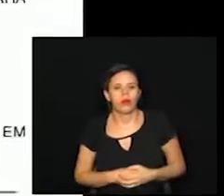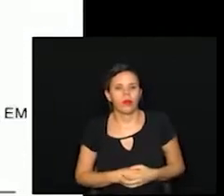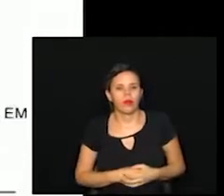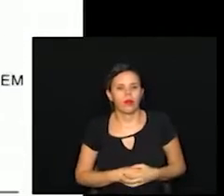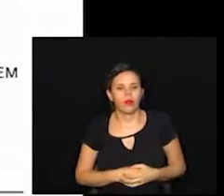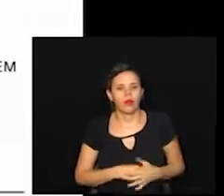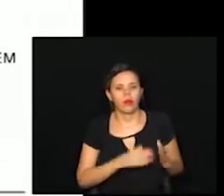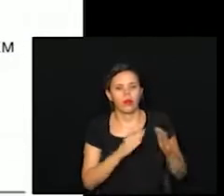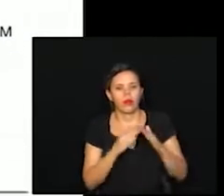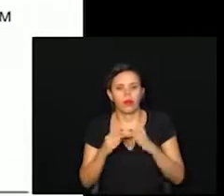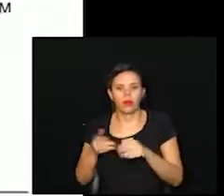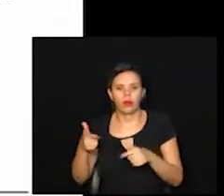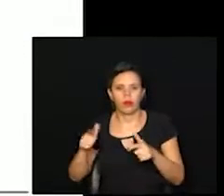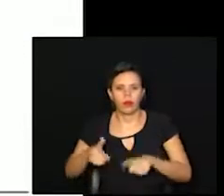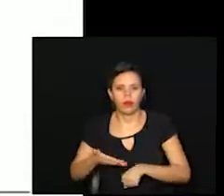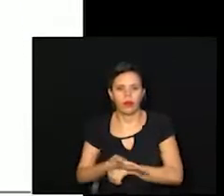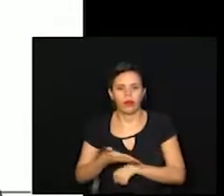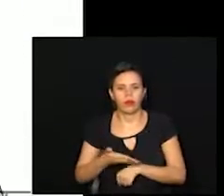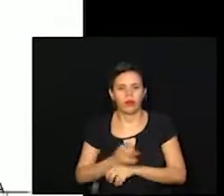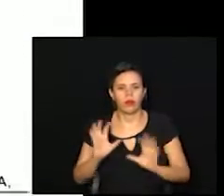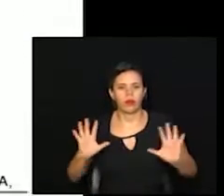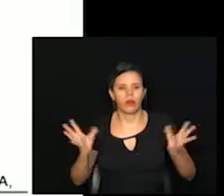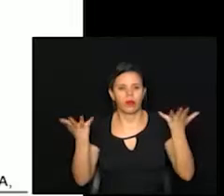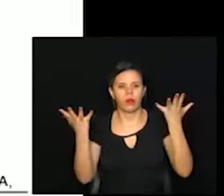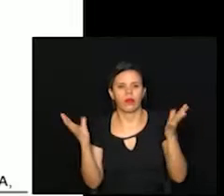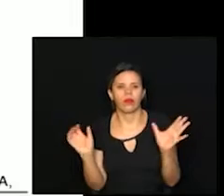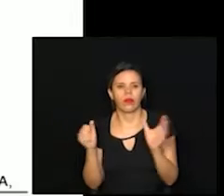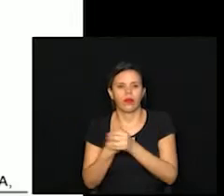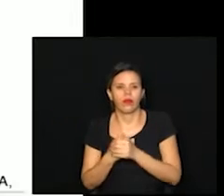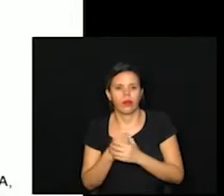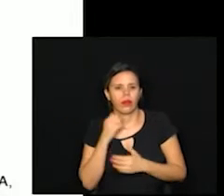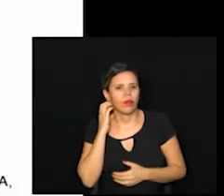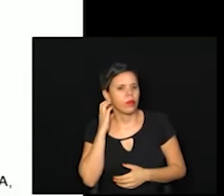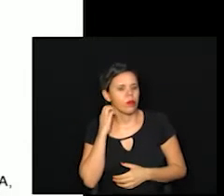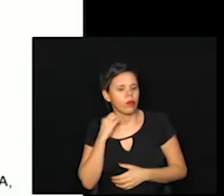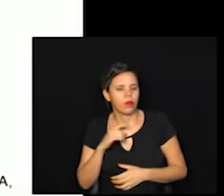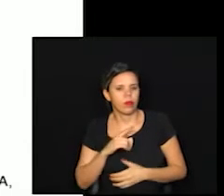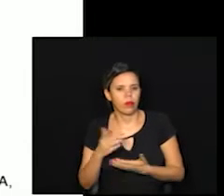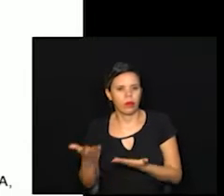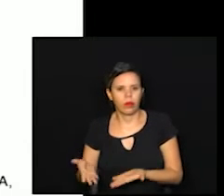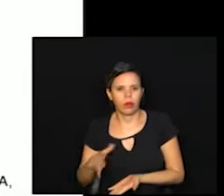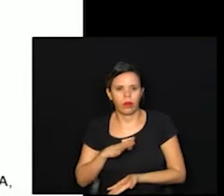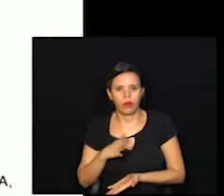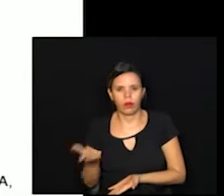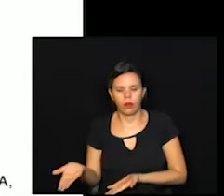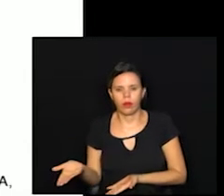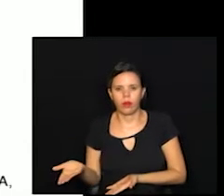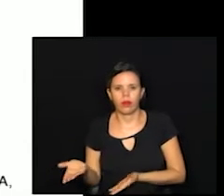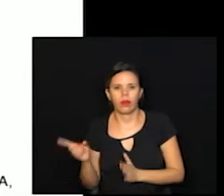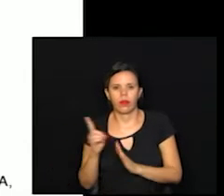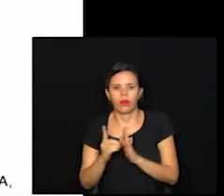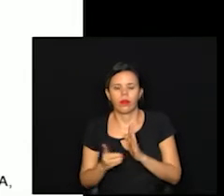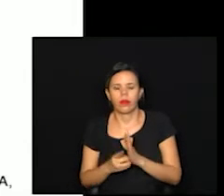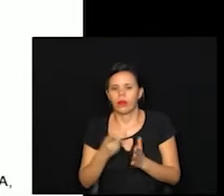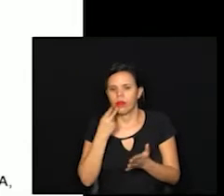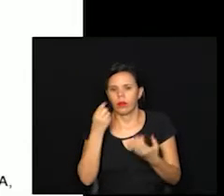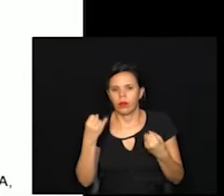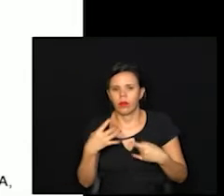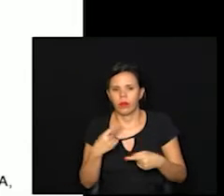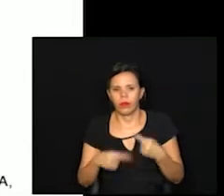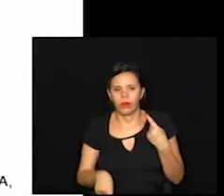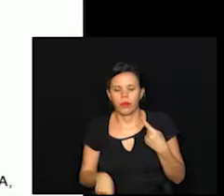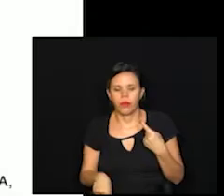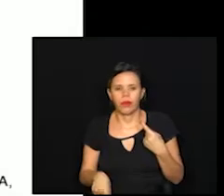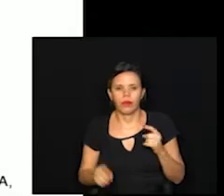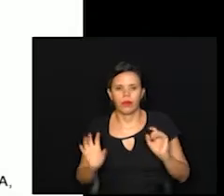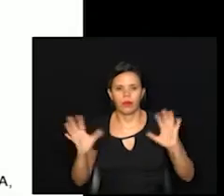de imóveis e frequentadores que participem de festas clandestinas. A gente tem aqui na cidade o decreto falando da proibição